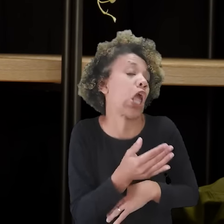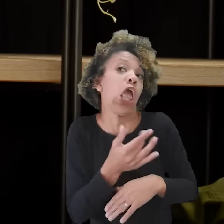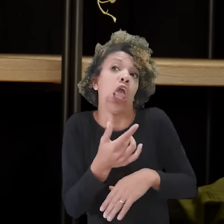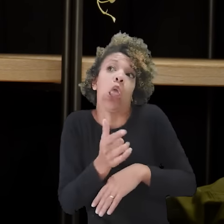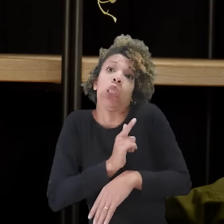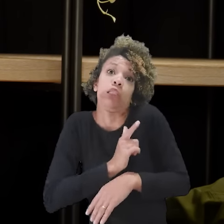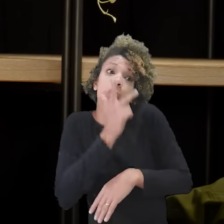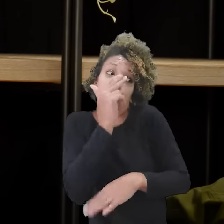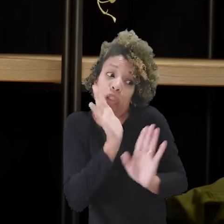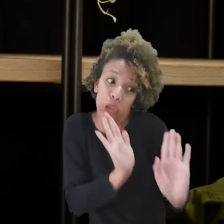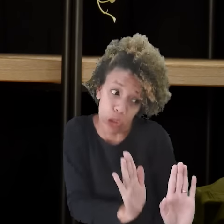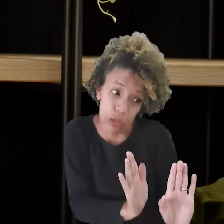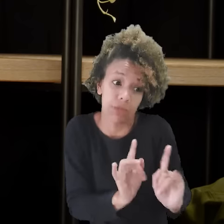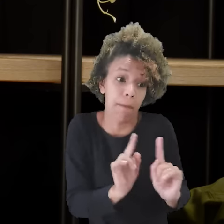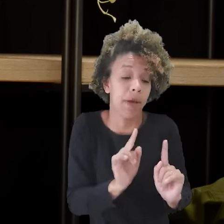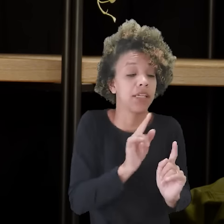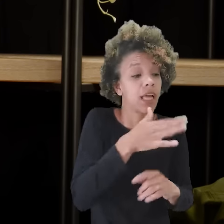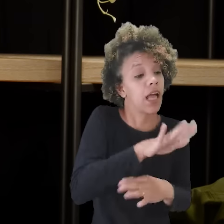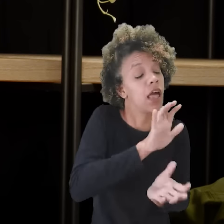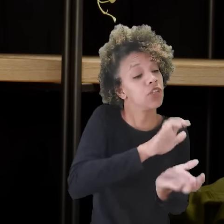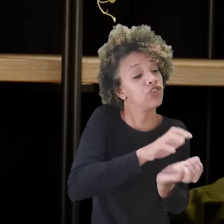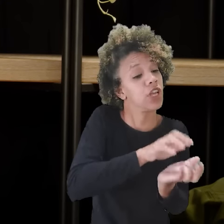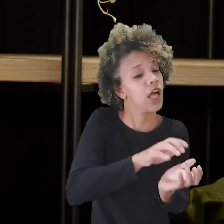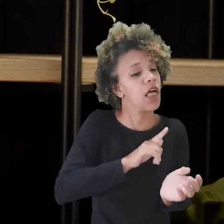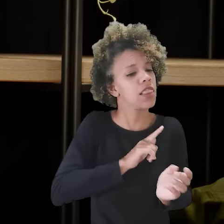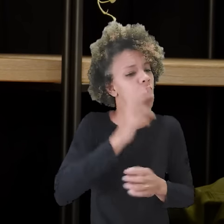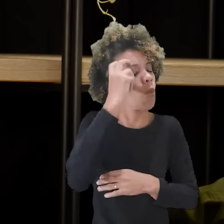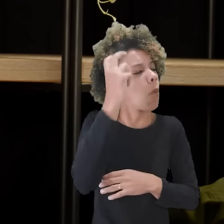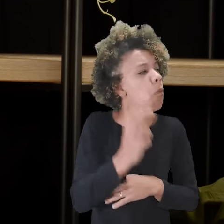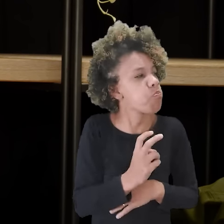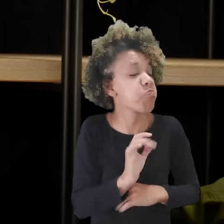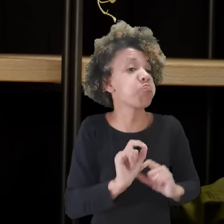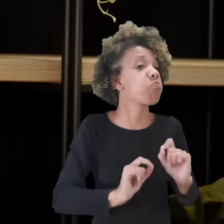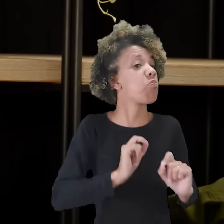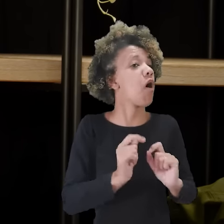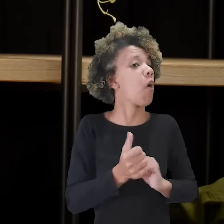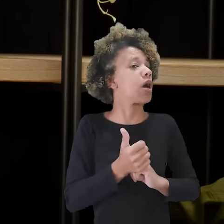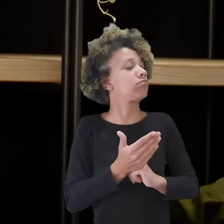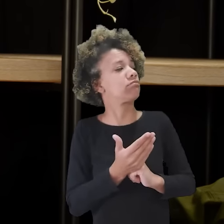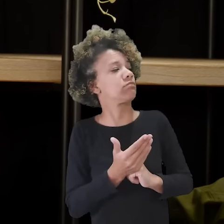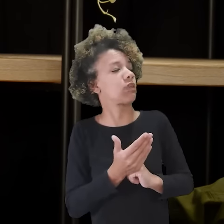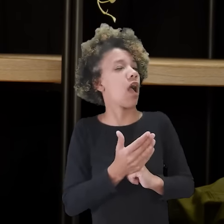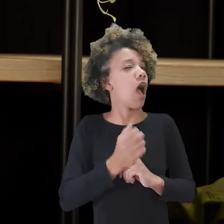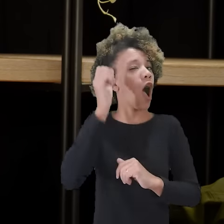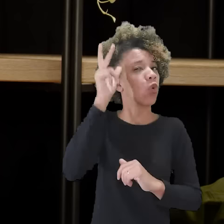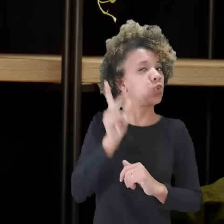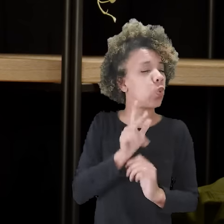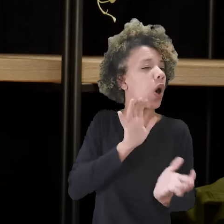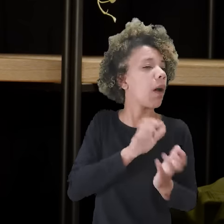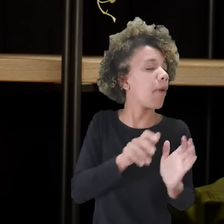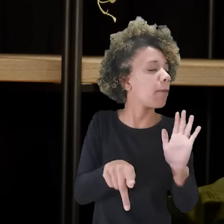que a galera de Pernambuco tem uma coisa meio intelectual assim tem uma coisa quase Como a cultura do